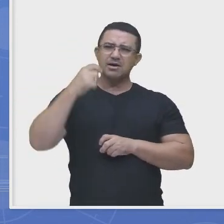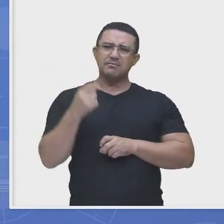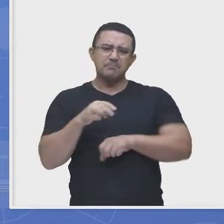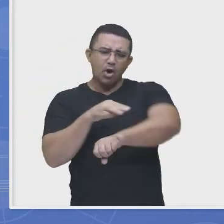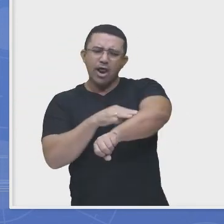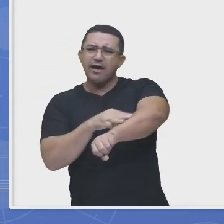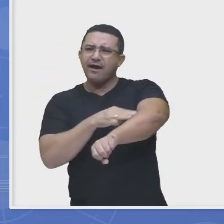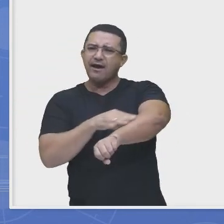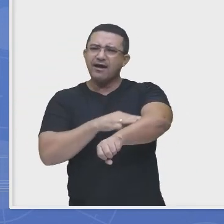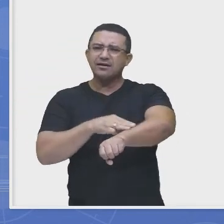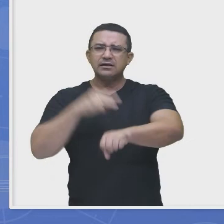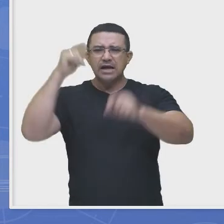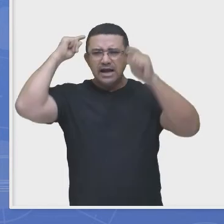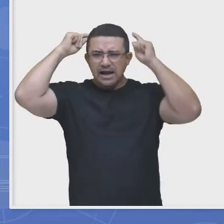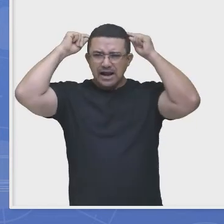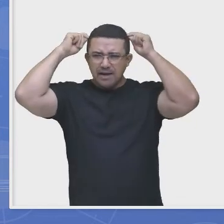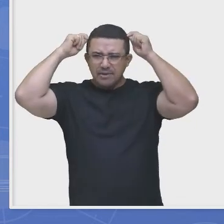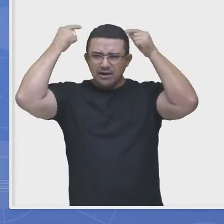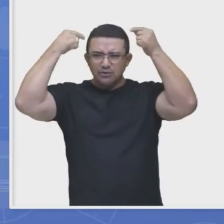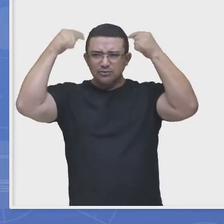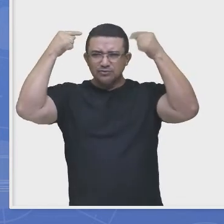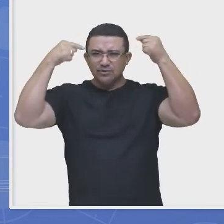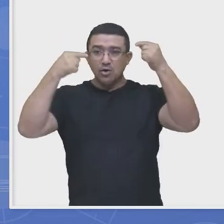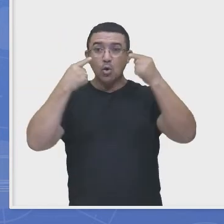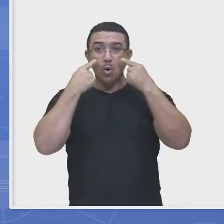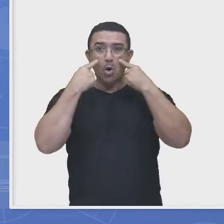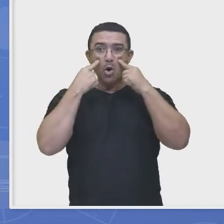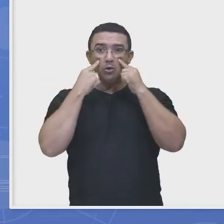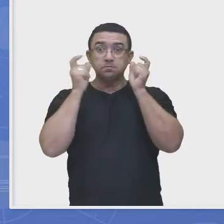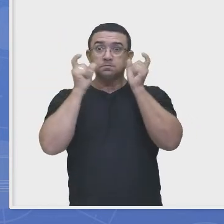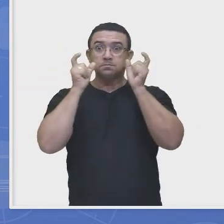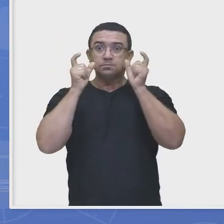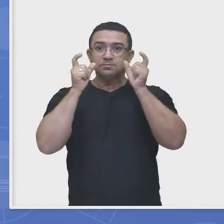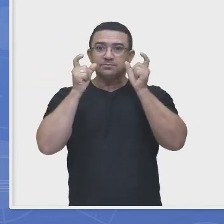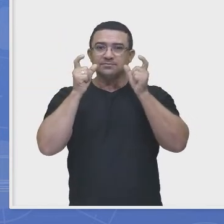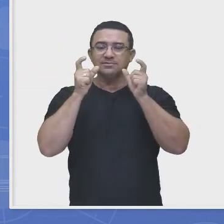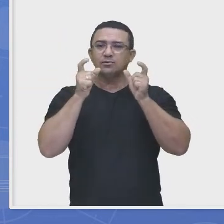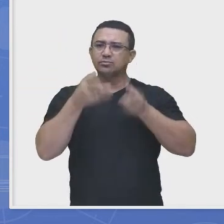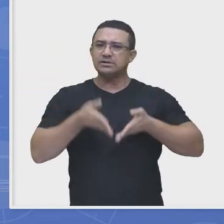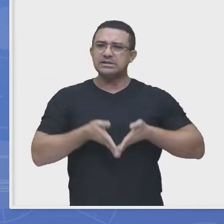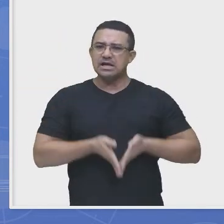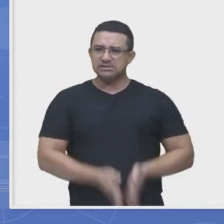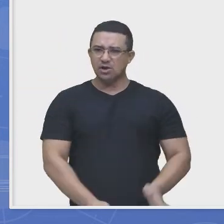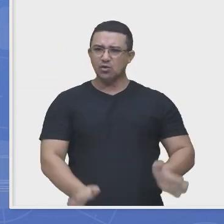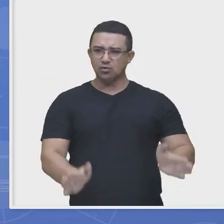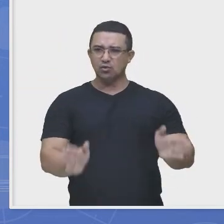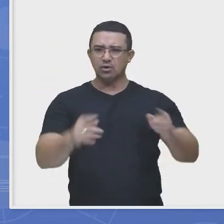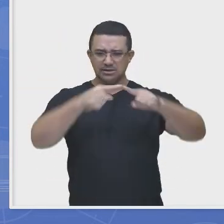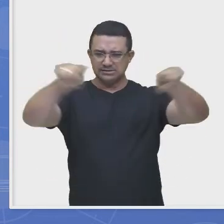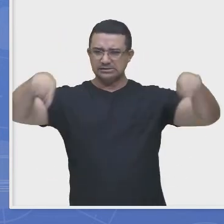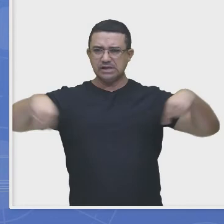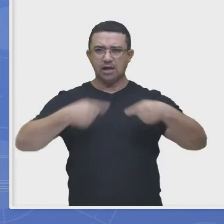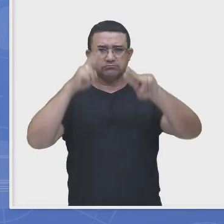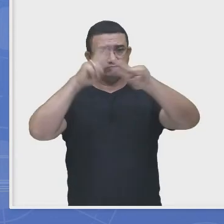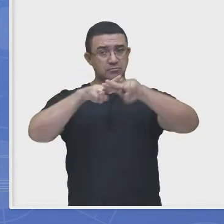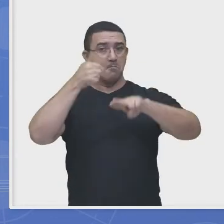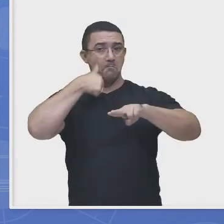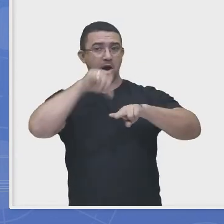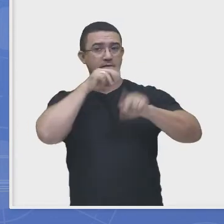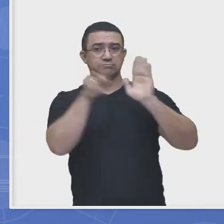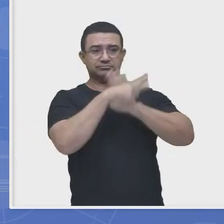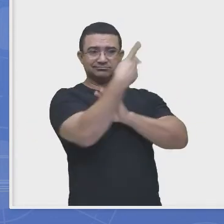mulatinha escura de cabelos russos e olhos assustados. Nascera na senzala de mãe escrava e